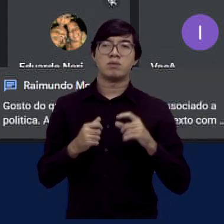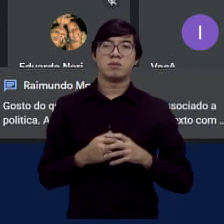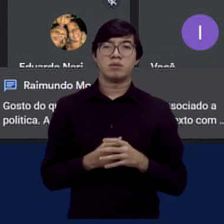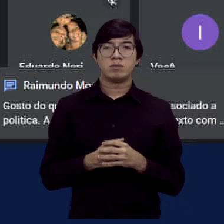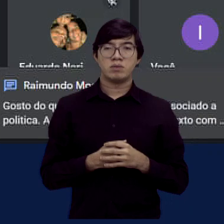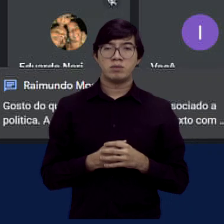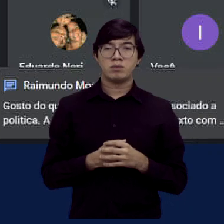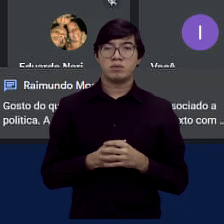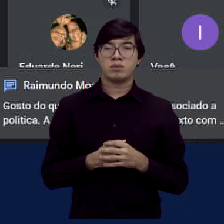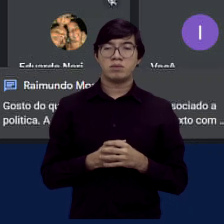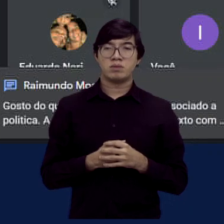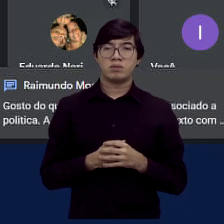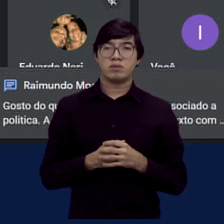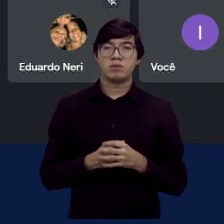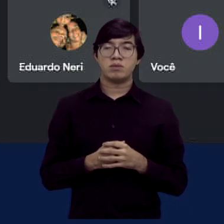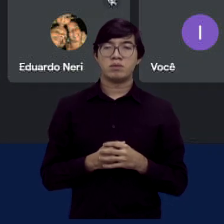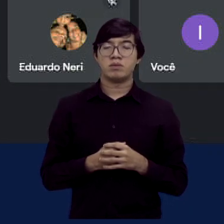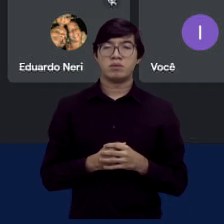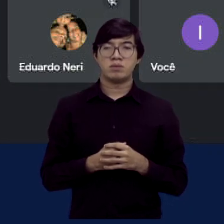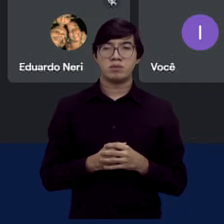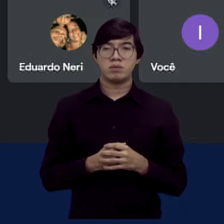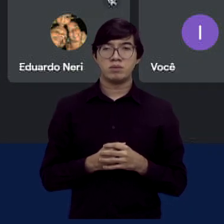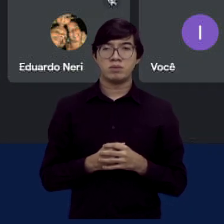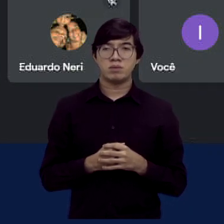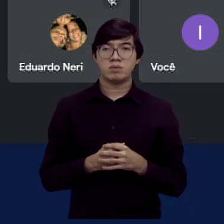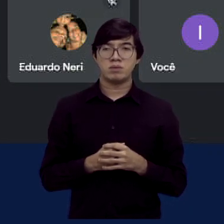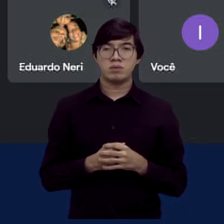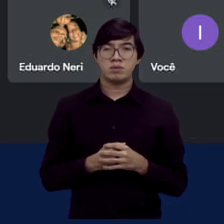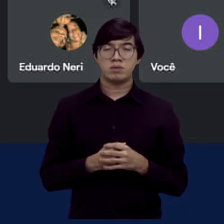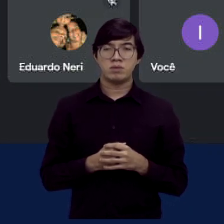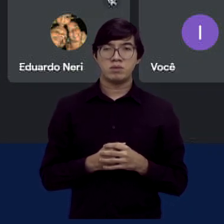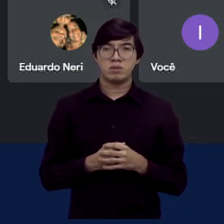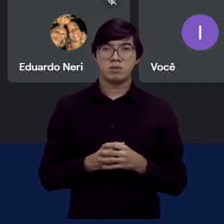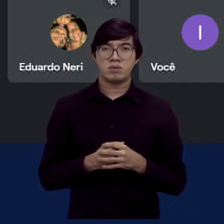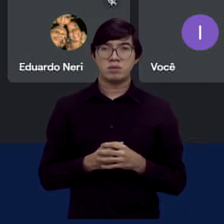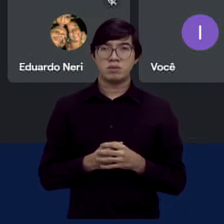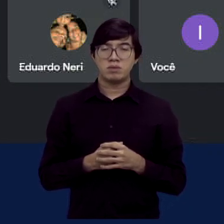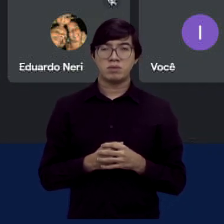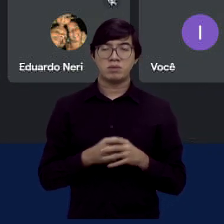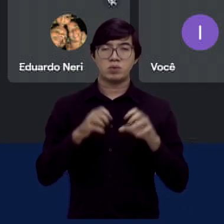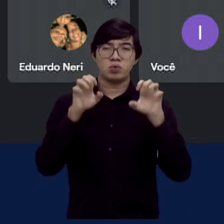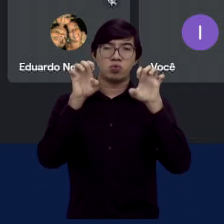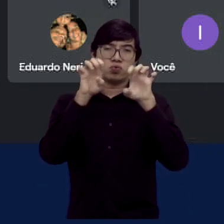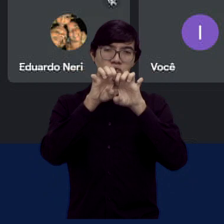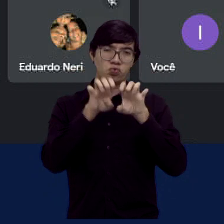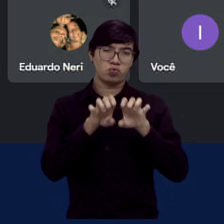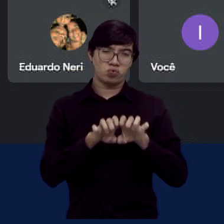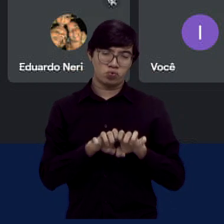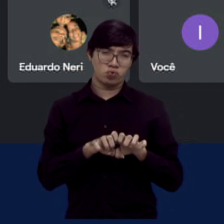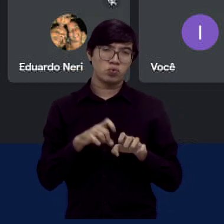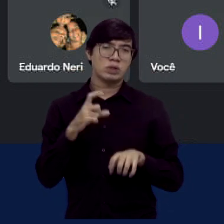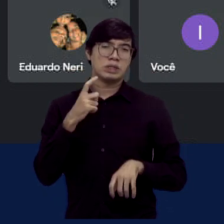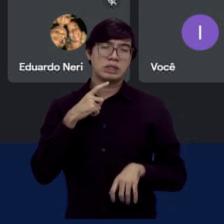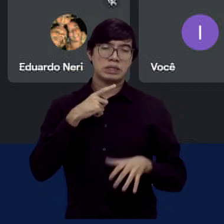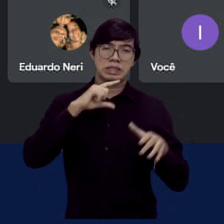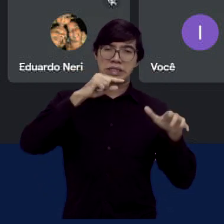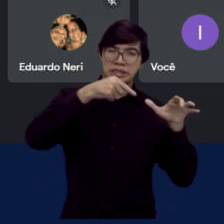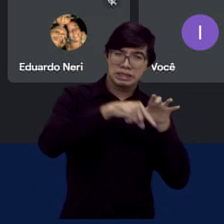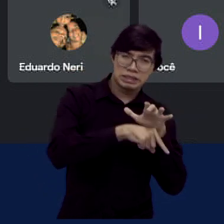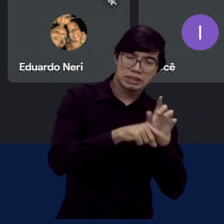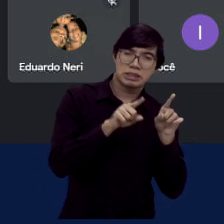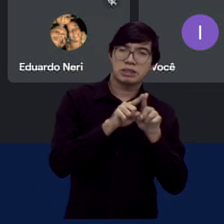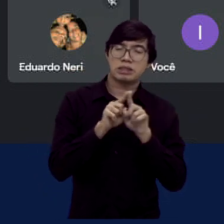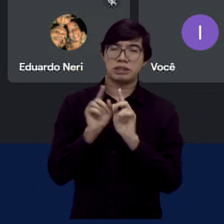possuem uma estrutura que vai do complexo ao simples. Para a gente não ter que se esticar aqui a noite